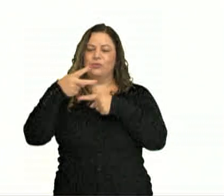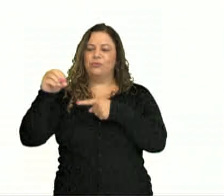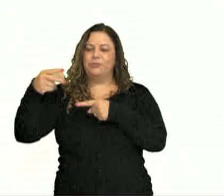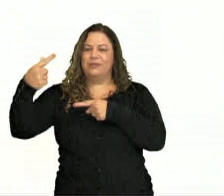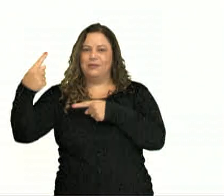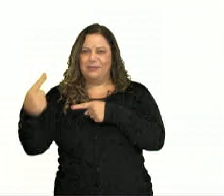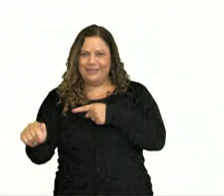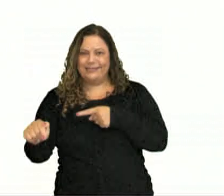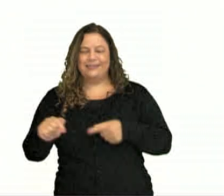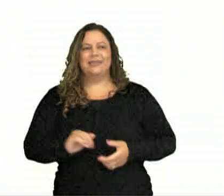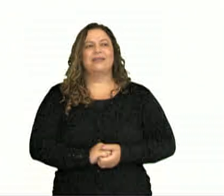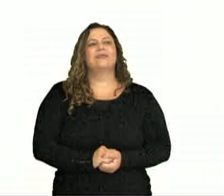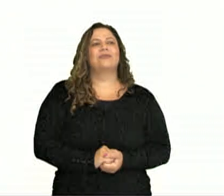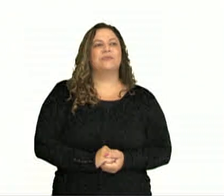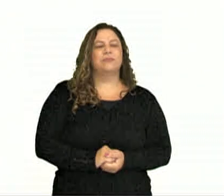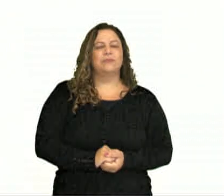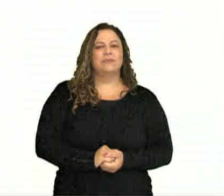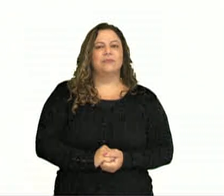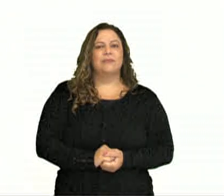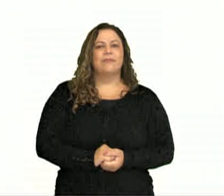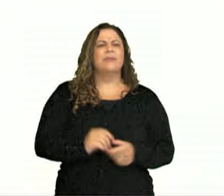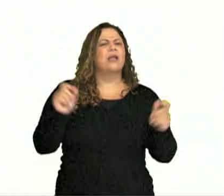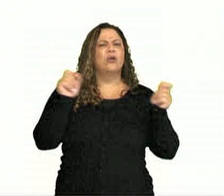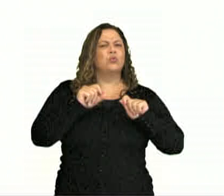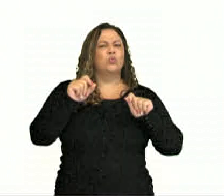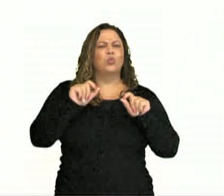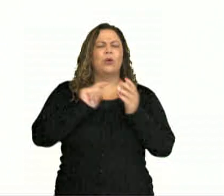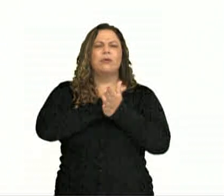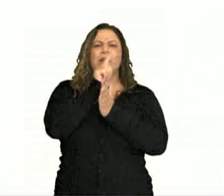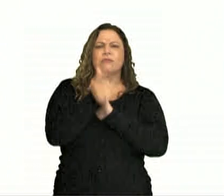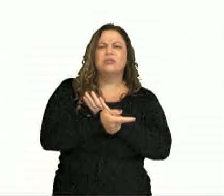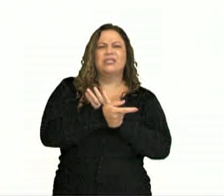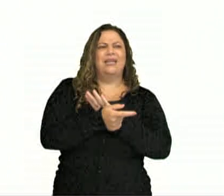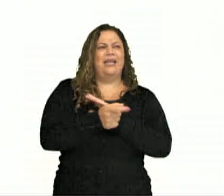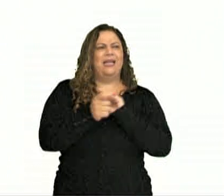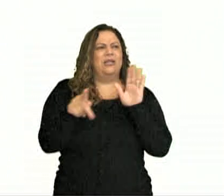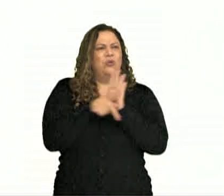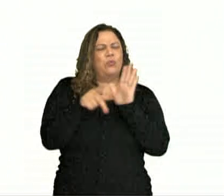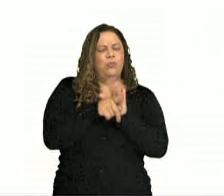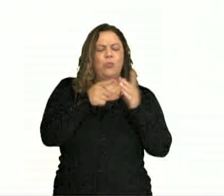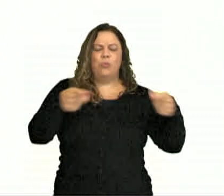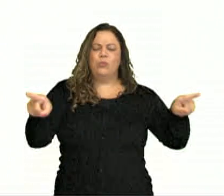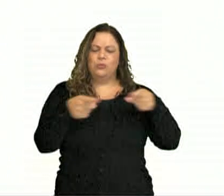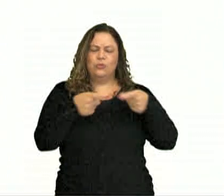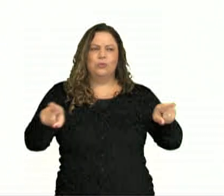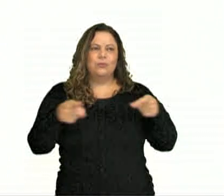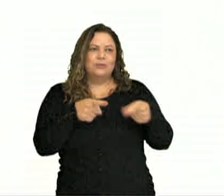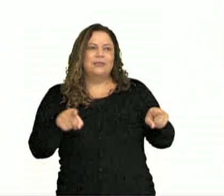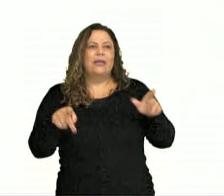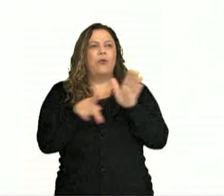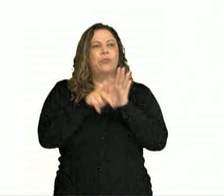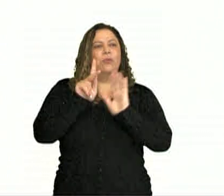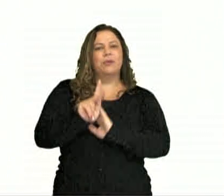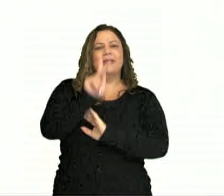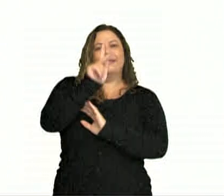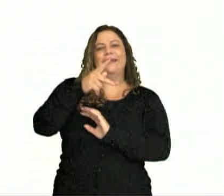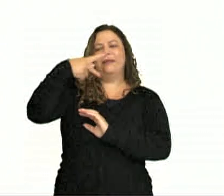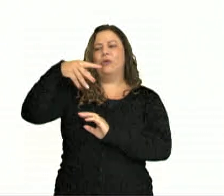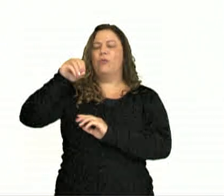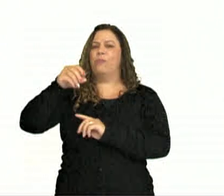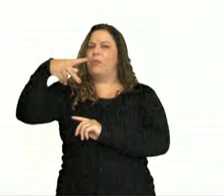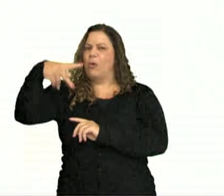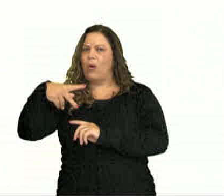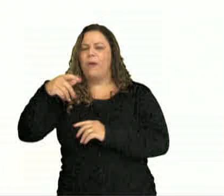o gênero musical pop coreano, mas com certeza já ouviu algo ou virá a ouvir